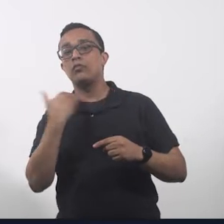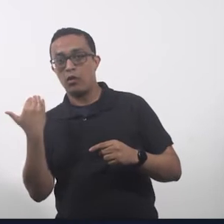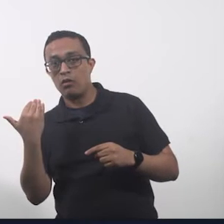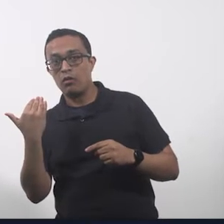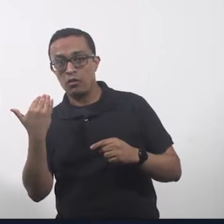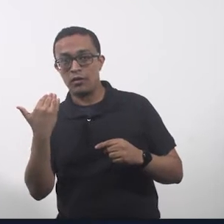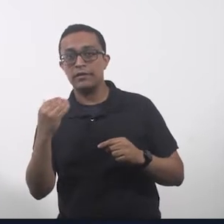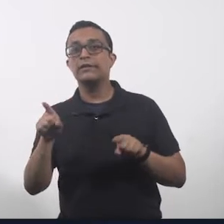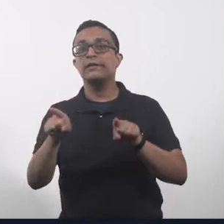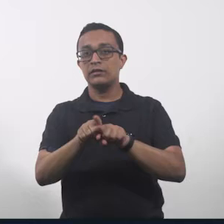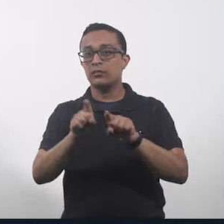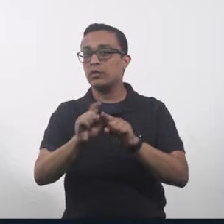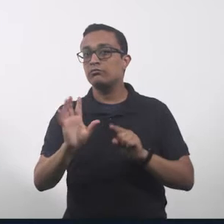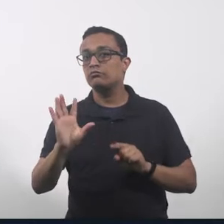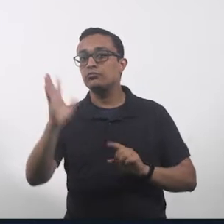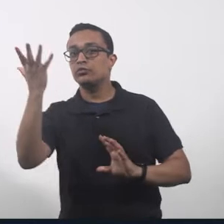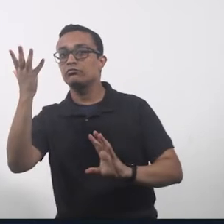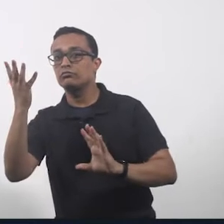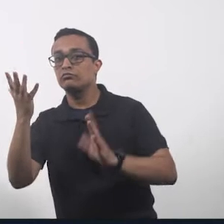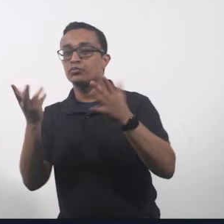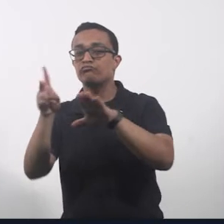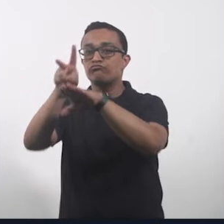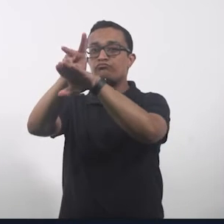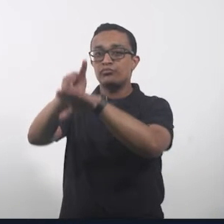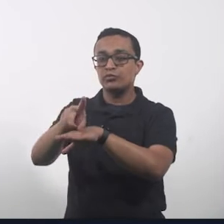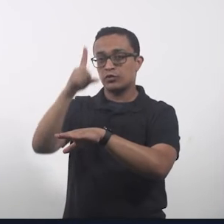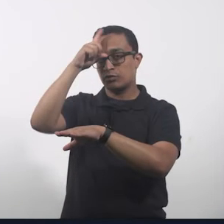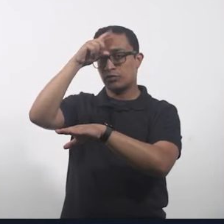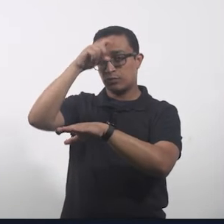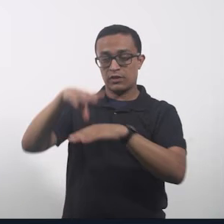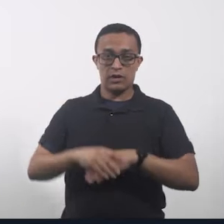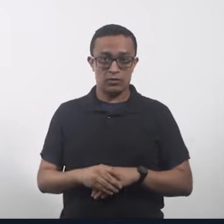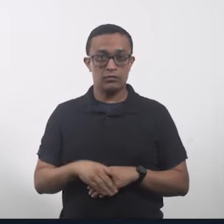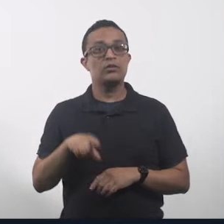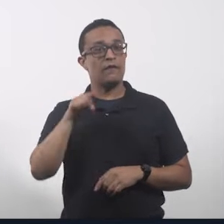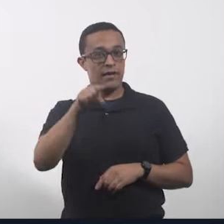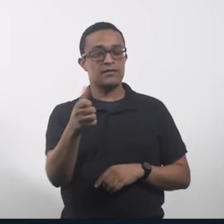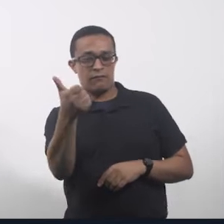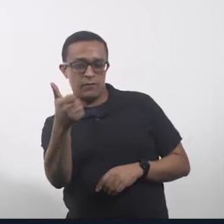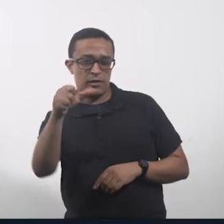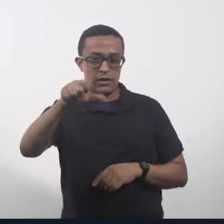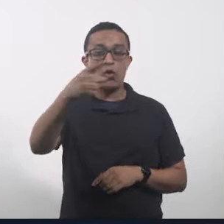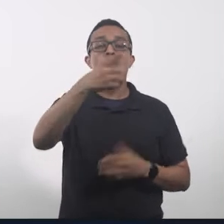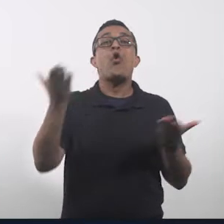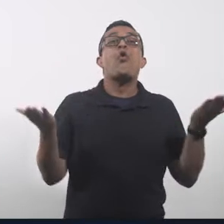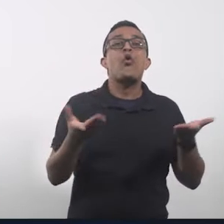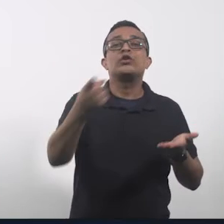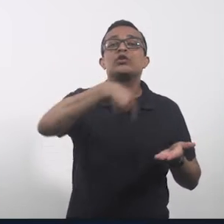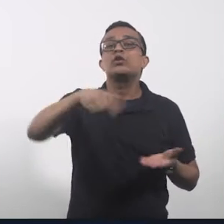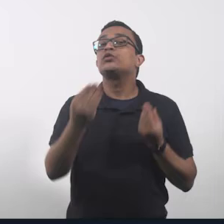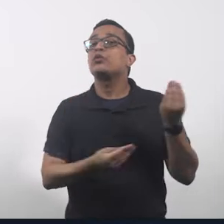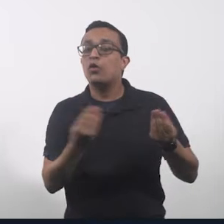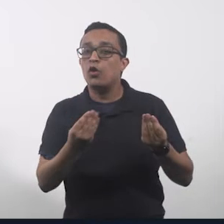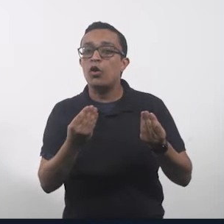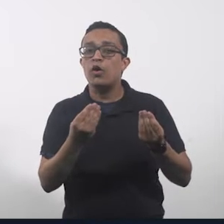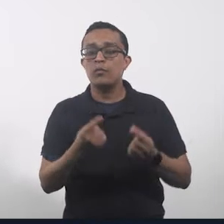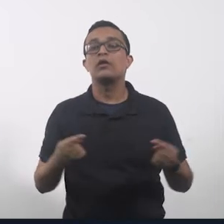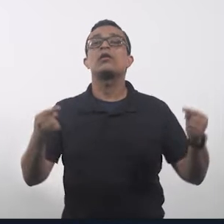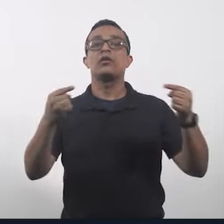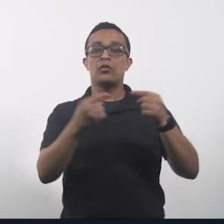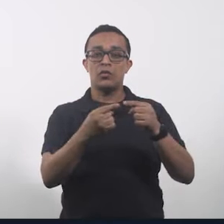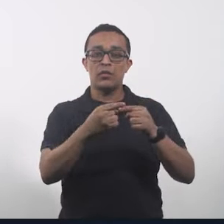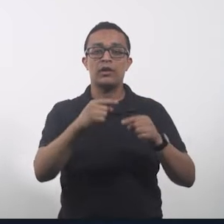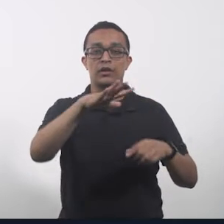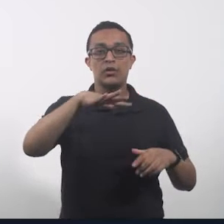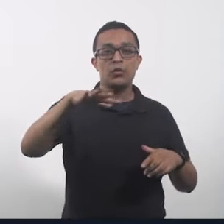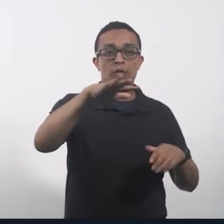e à incidência dos casos hospitalizados. Então, com essa avaliação, nós estaríamos hoje, para esses indicadores epidemiológicos,